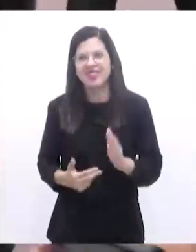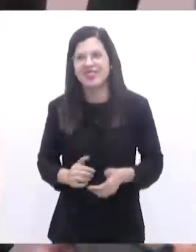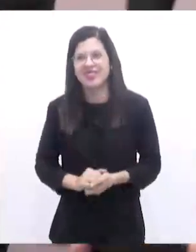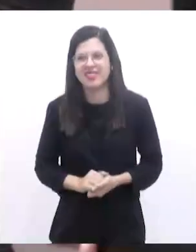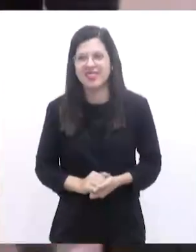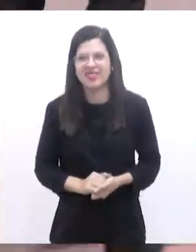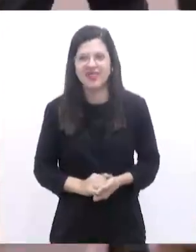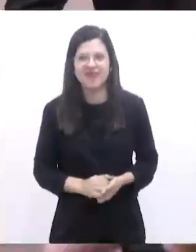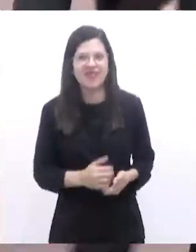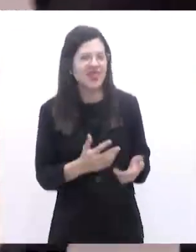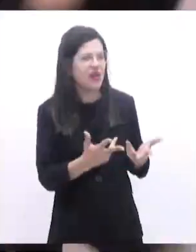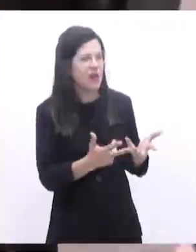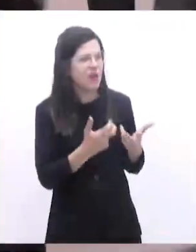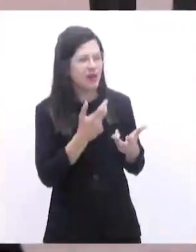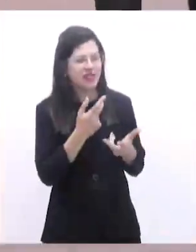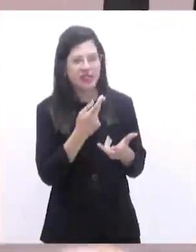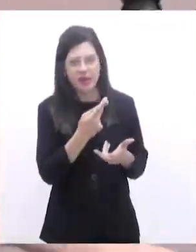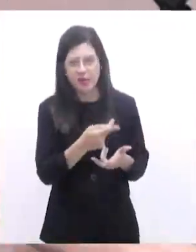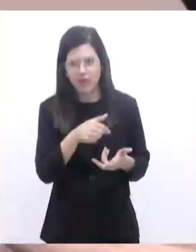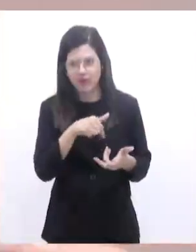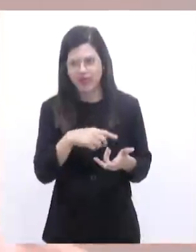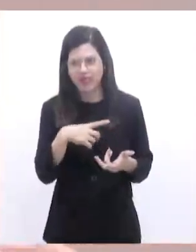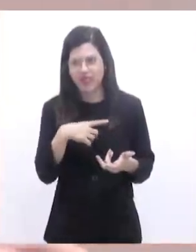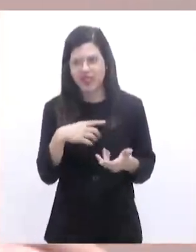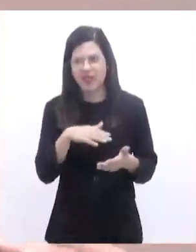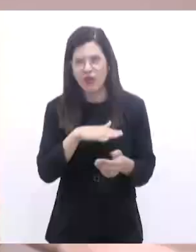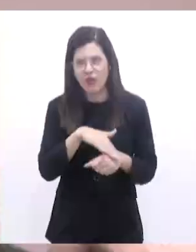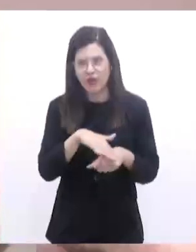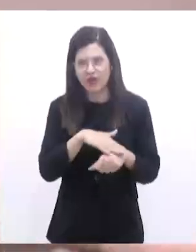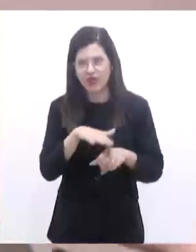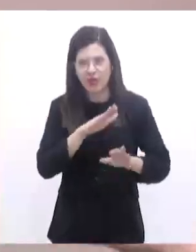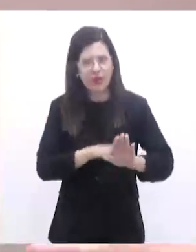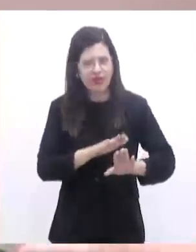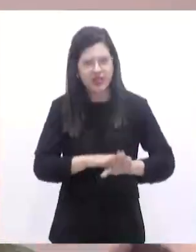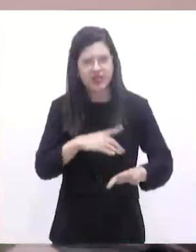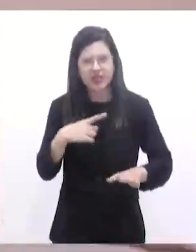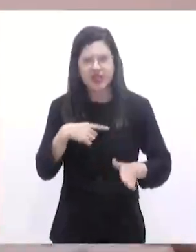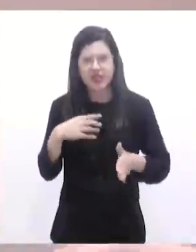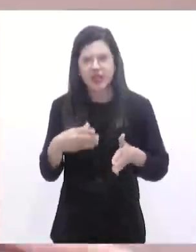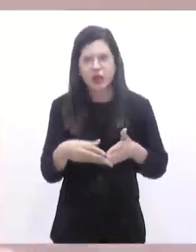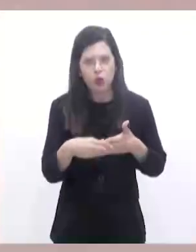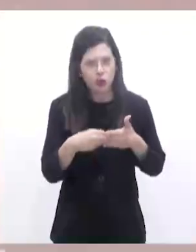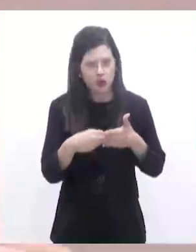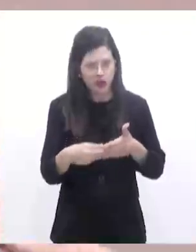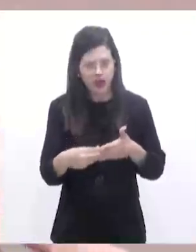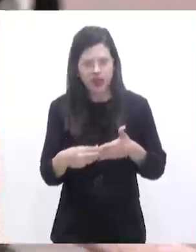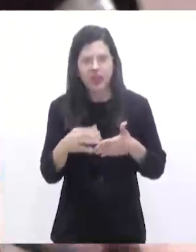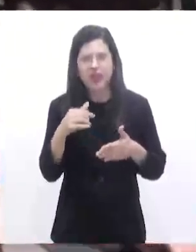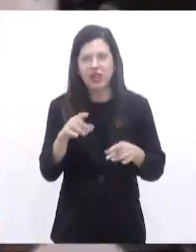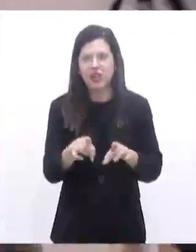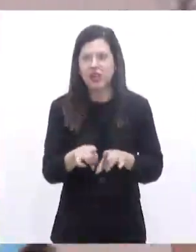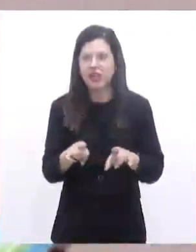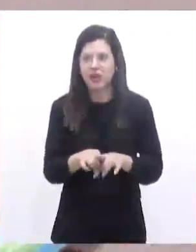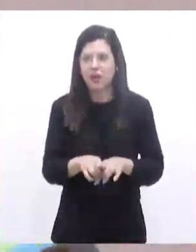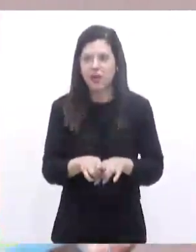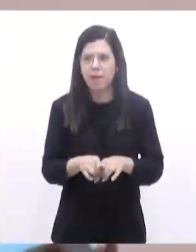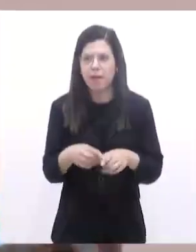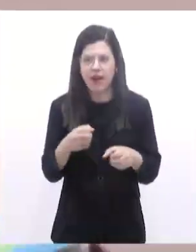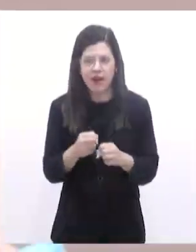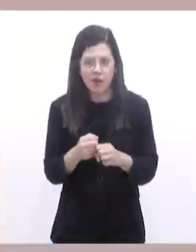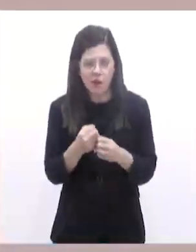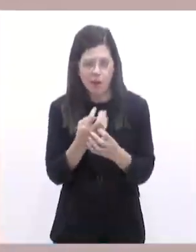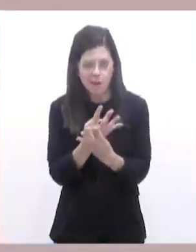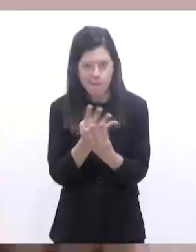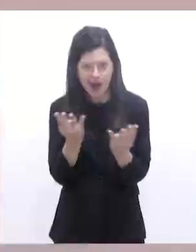vejo aqui na sua mão também, a gente estava conversando aqui nos bastidores, tem um guia, isso aqui ele é distribuído em todo o passeio, e também tem um baralho interativo. Vocês usam muito